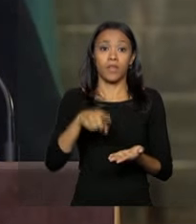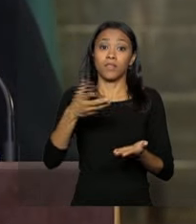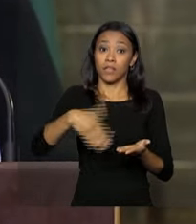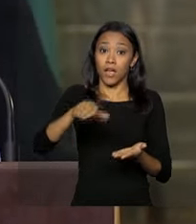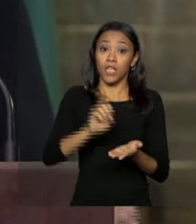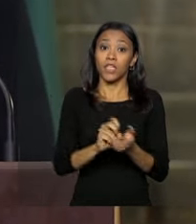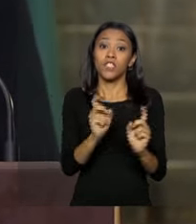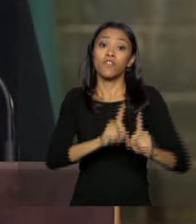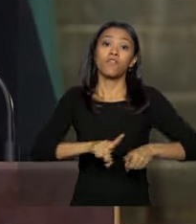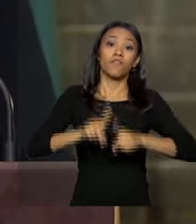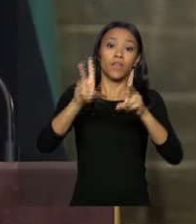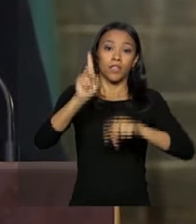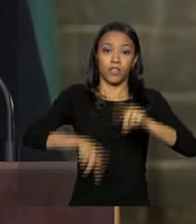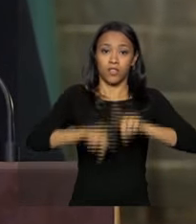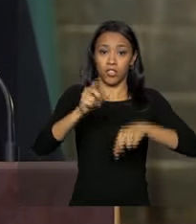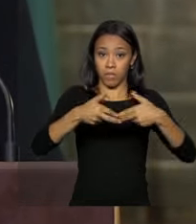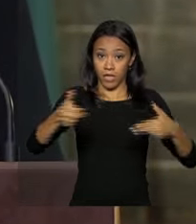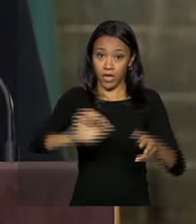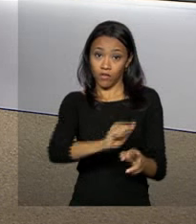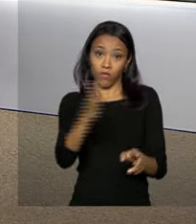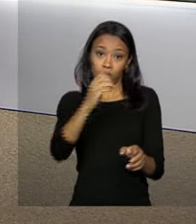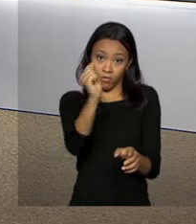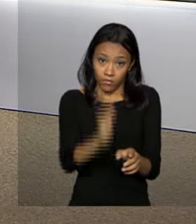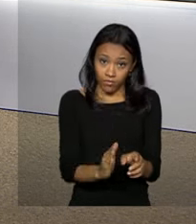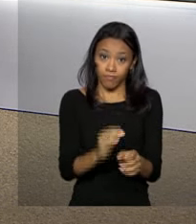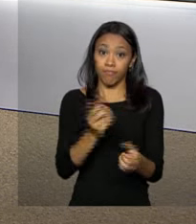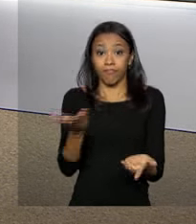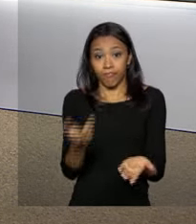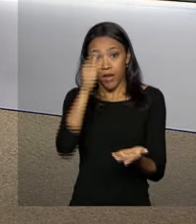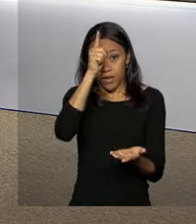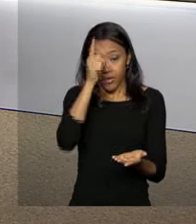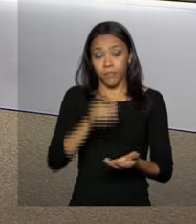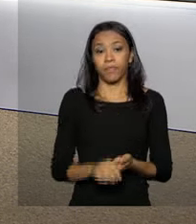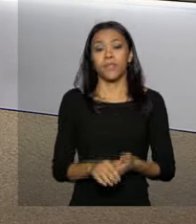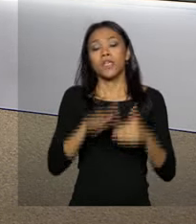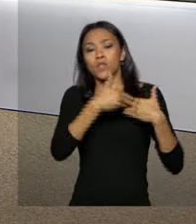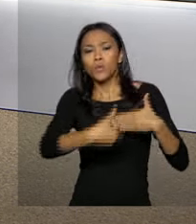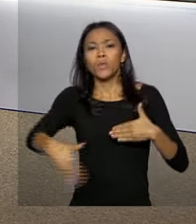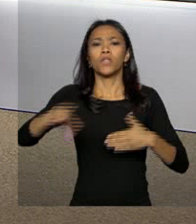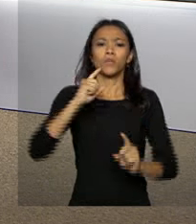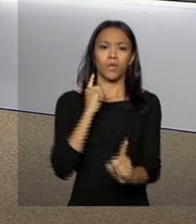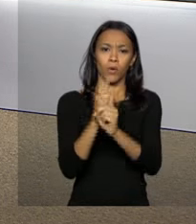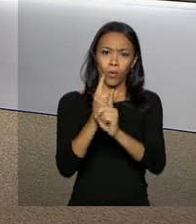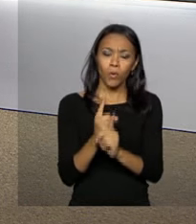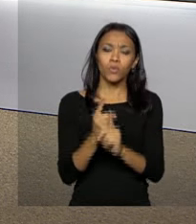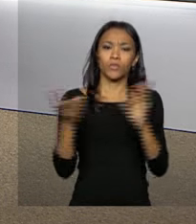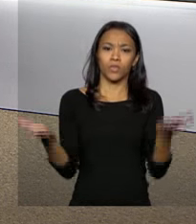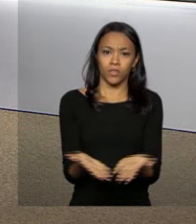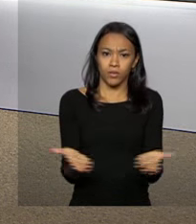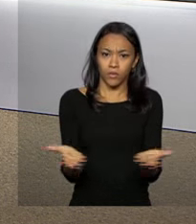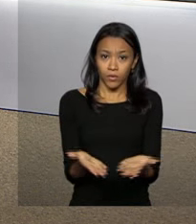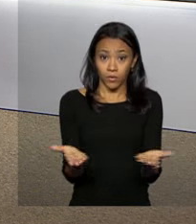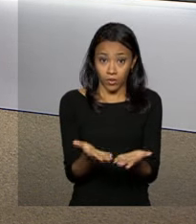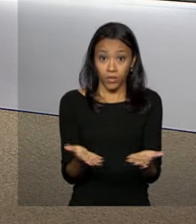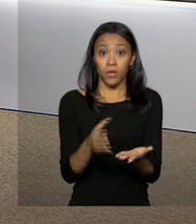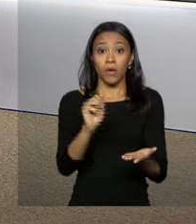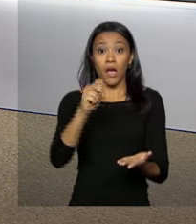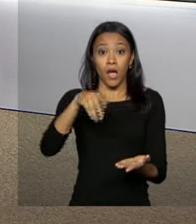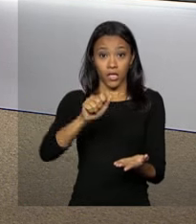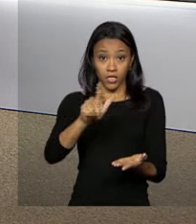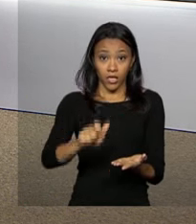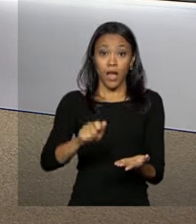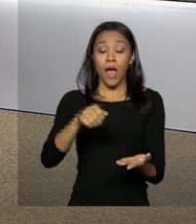exportações brasileiras para a Alemanha. E durante o encontro de hoje com a chanceler da Alemanha, Angela Merkel,